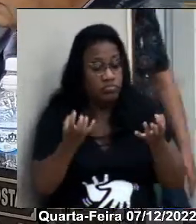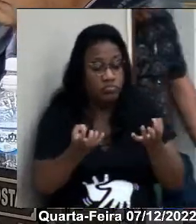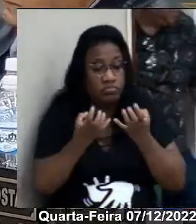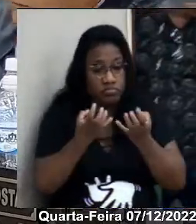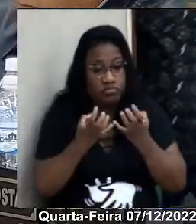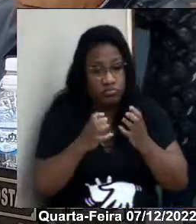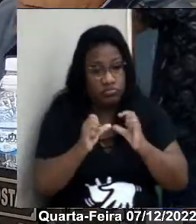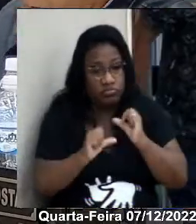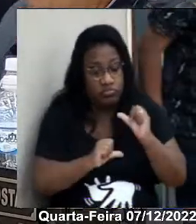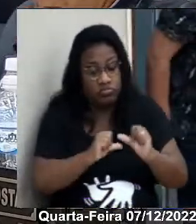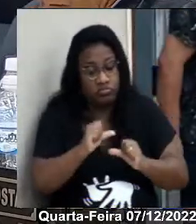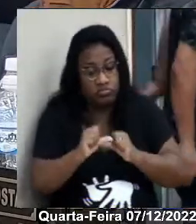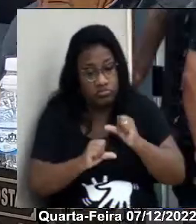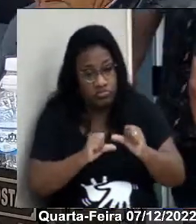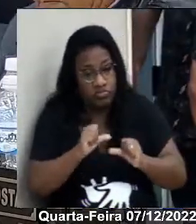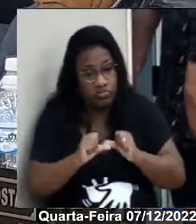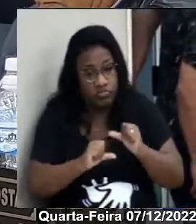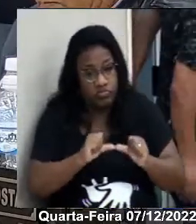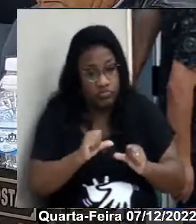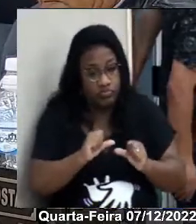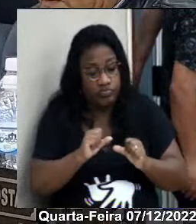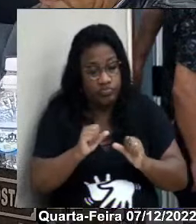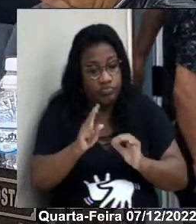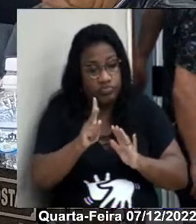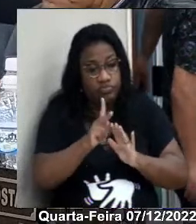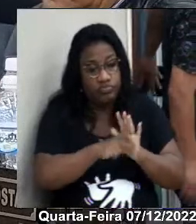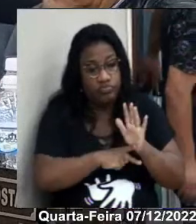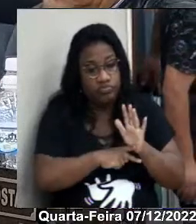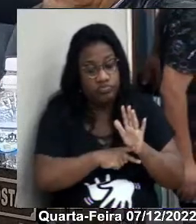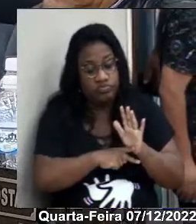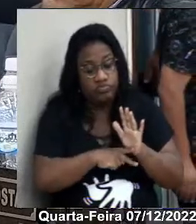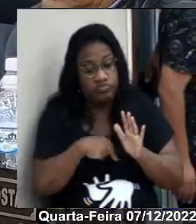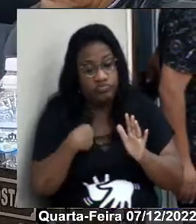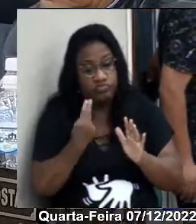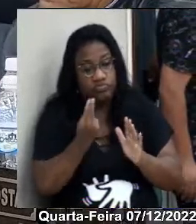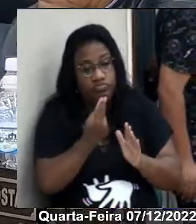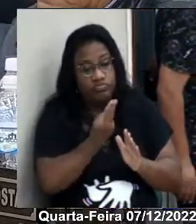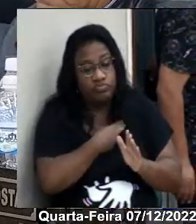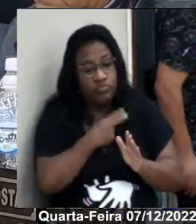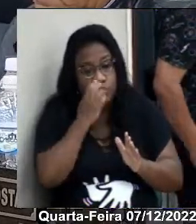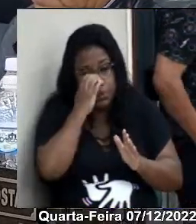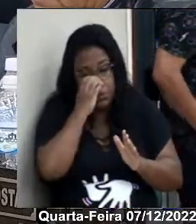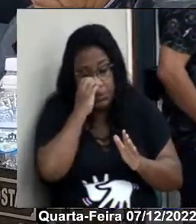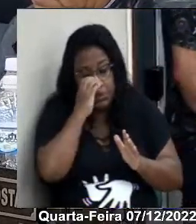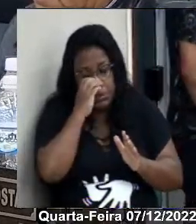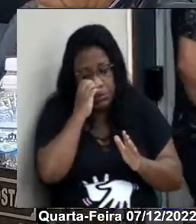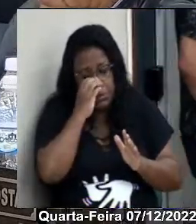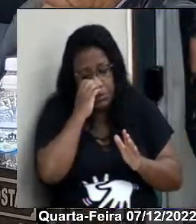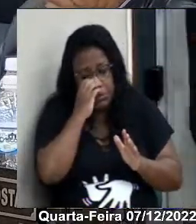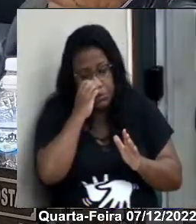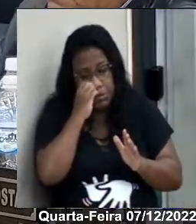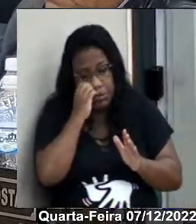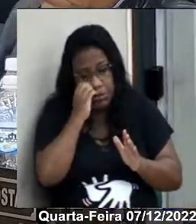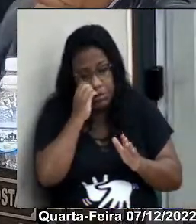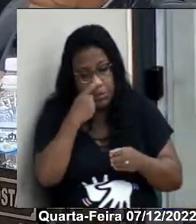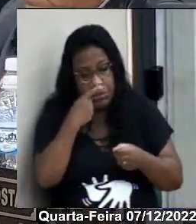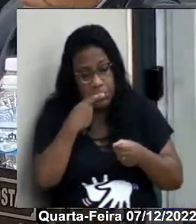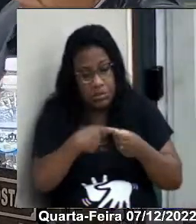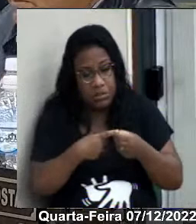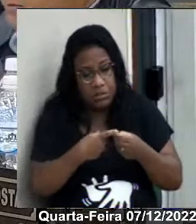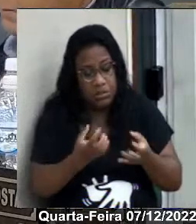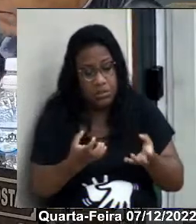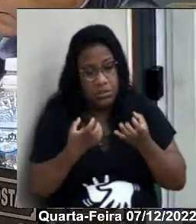está querendo mudar algumas questões na previdência na nossa cidade. Depois eu quero ter